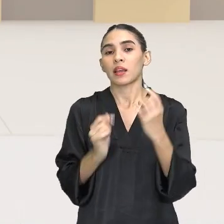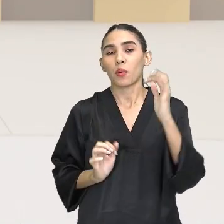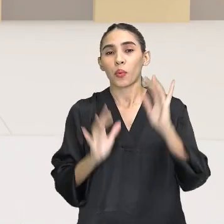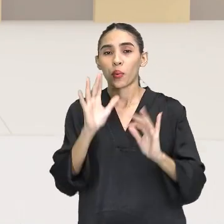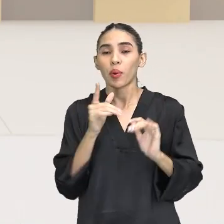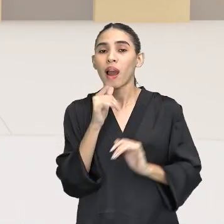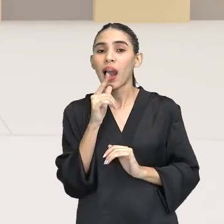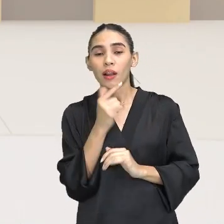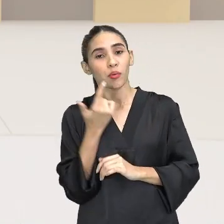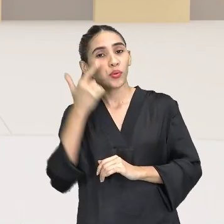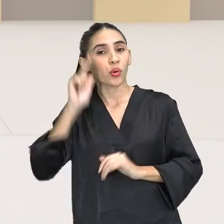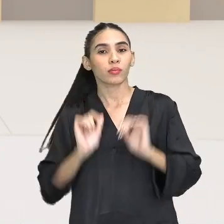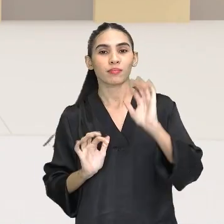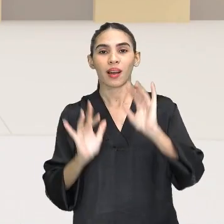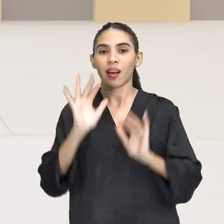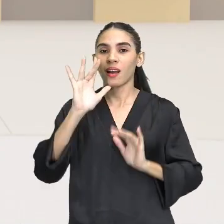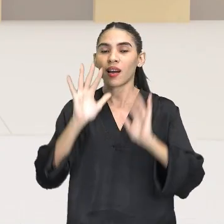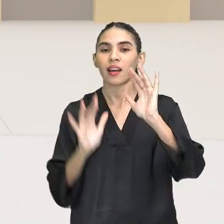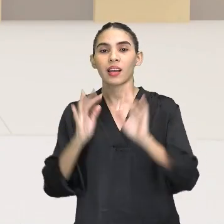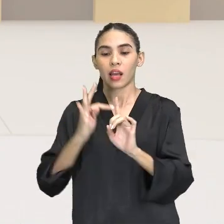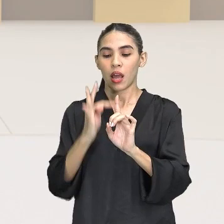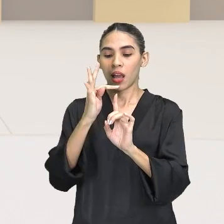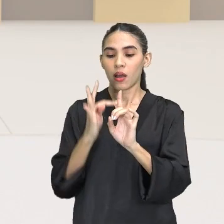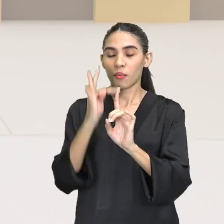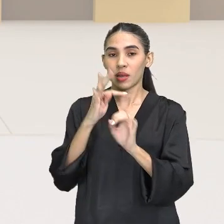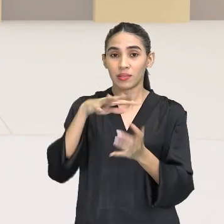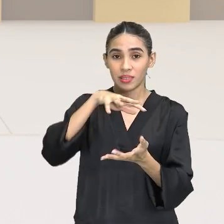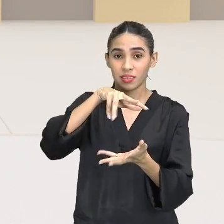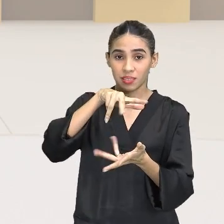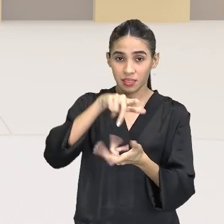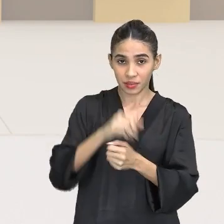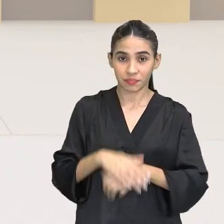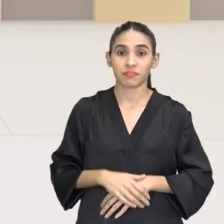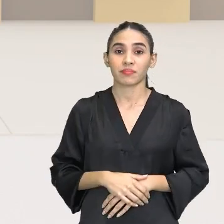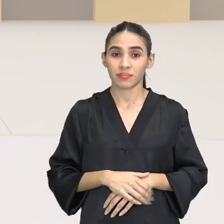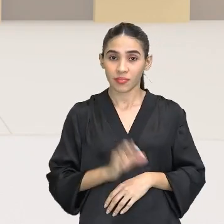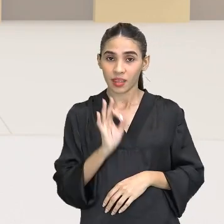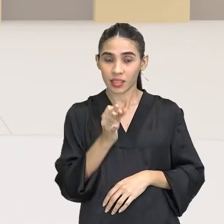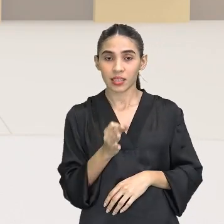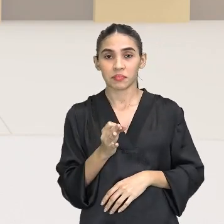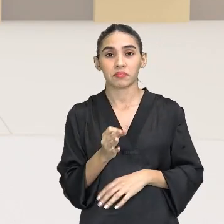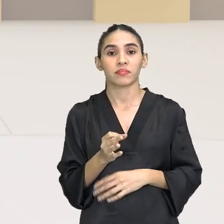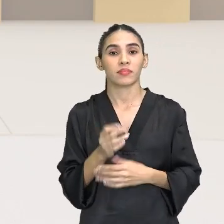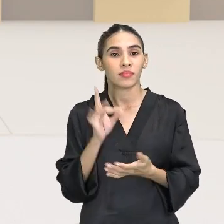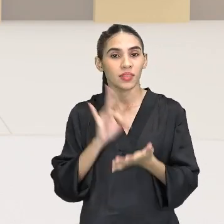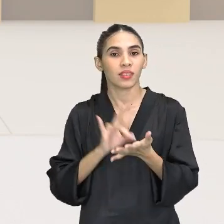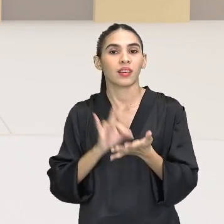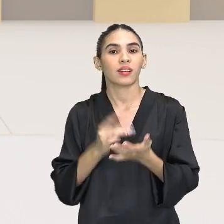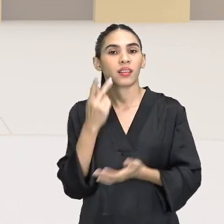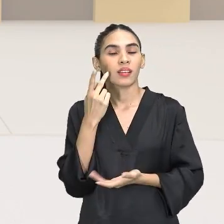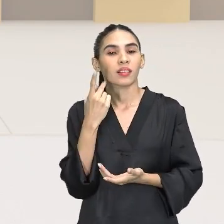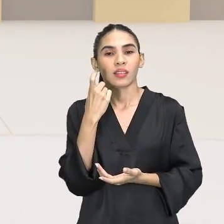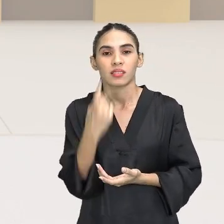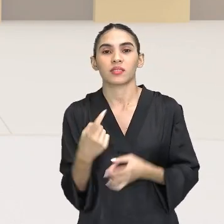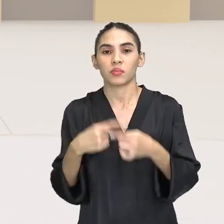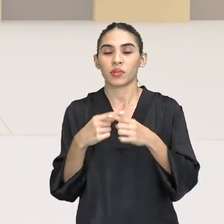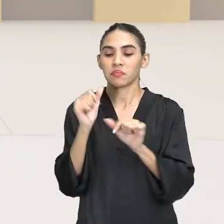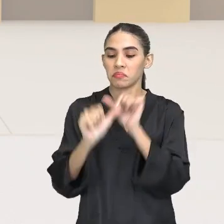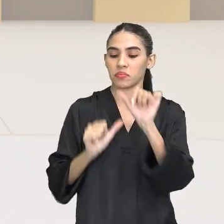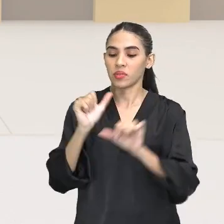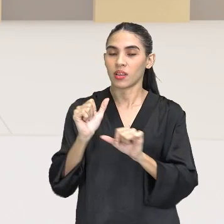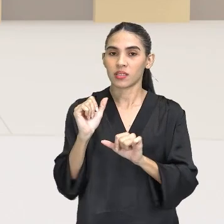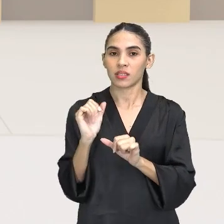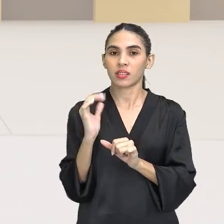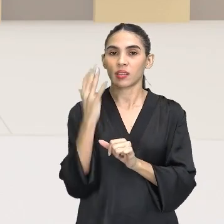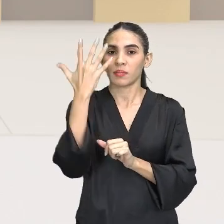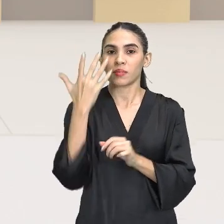gases que contribuem aí para o aumento da temperatura terrestre, né? Exatamente. É um ponto bem interessante, né? Porque assim, as mudanças climáticas, elas podem ter